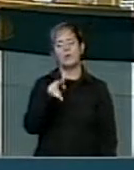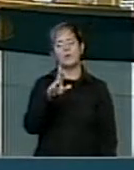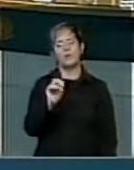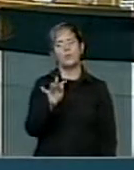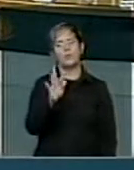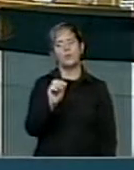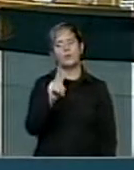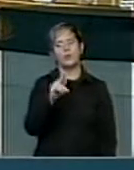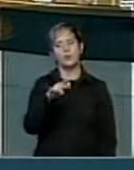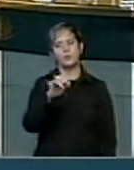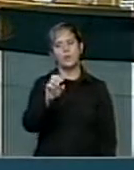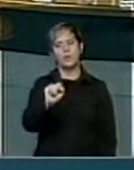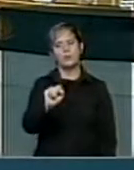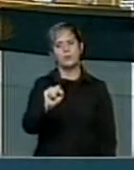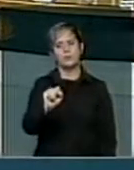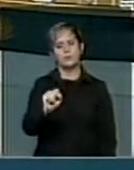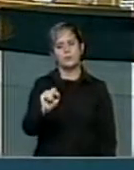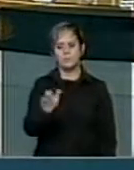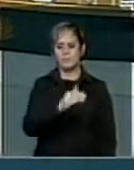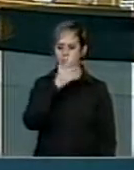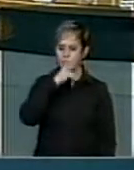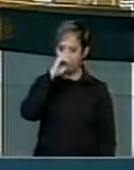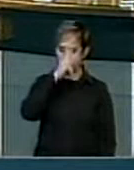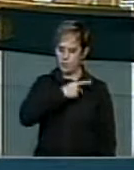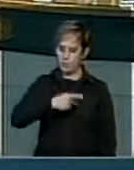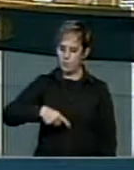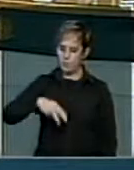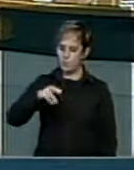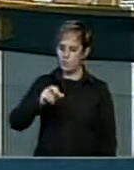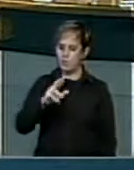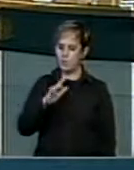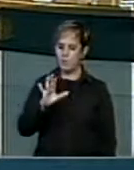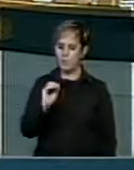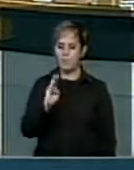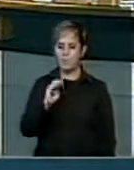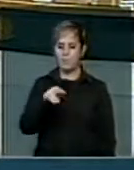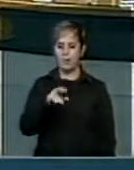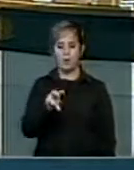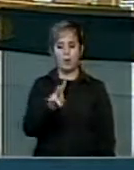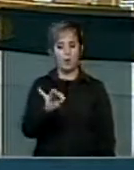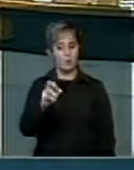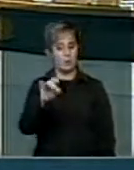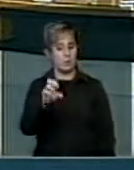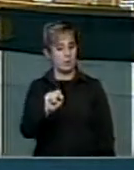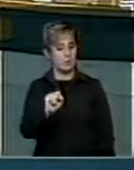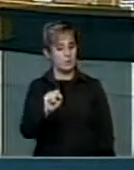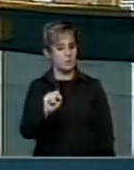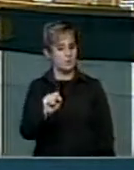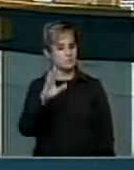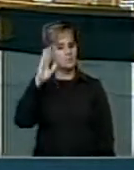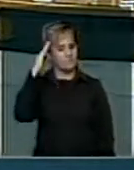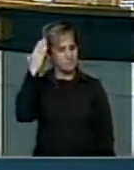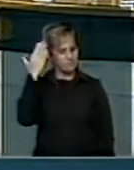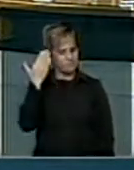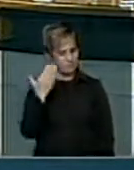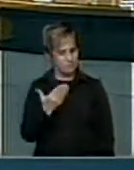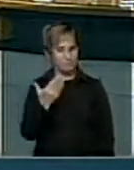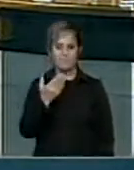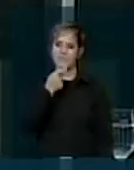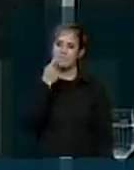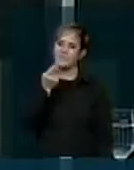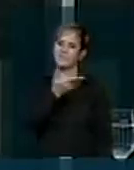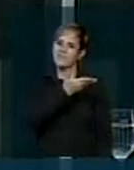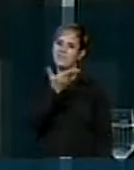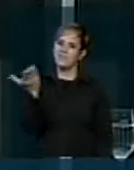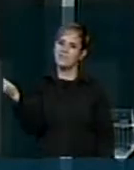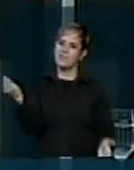Senhor presidente Mauro Benevides, é com muita honra que eu faço esse pronunciamento